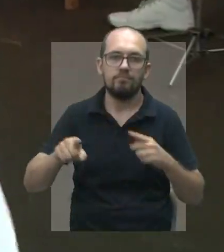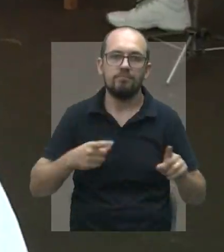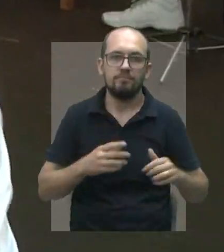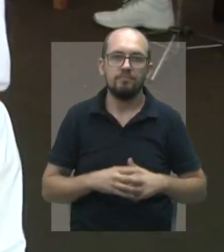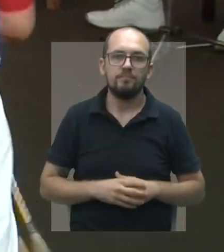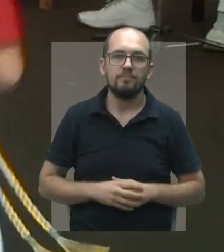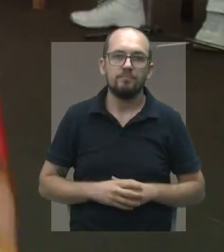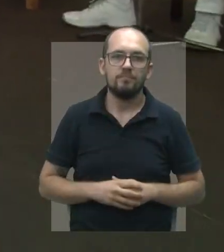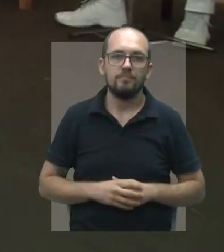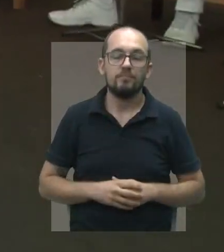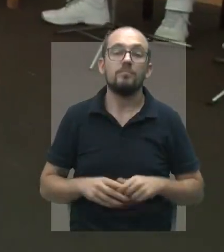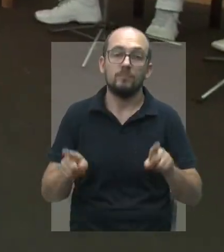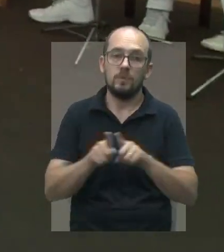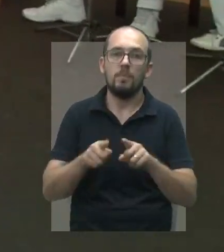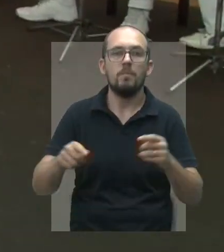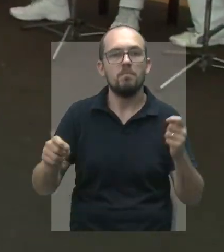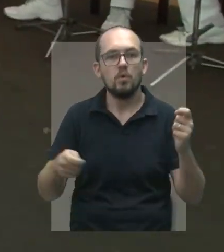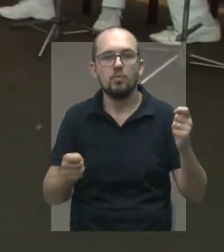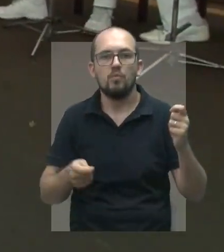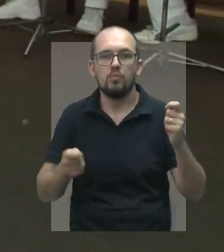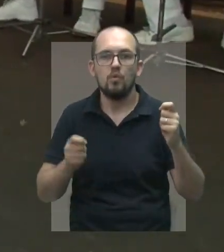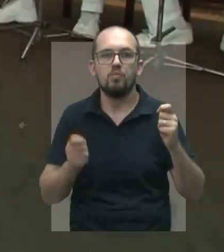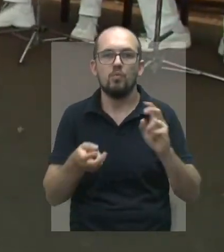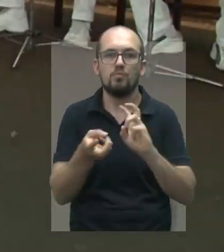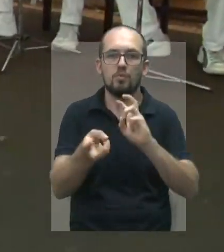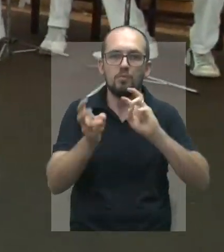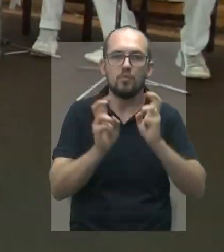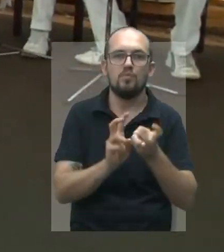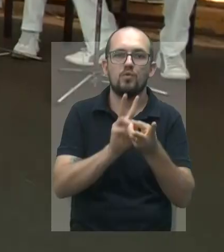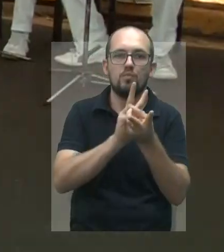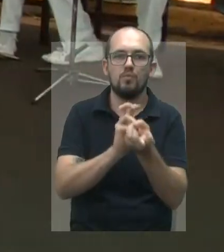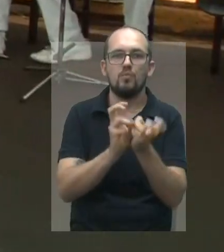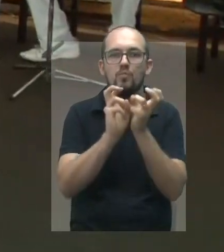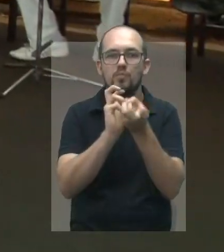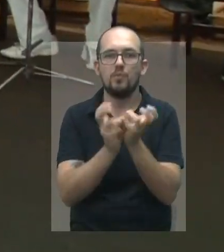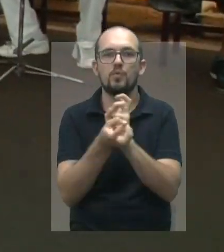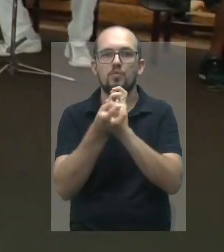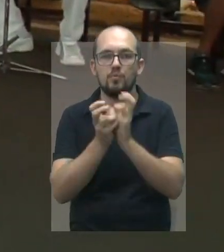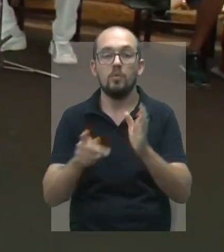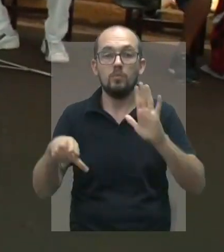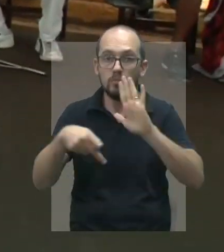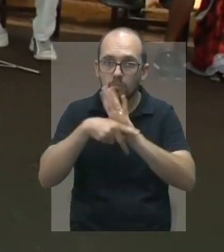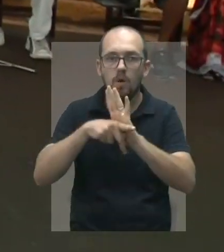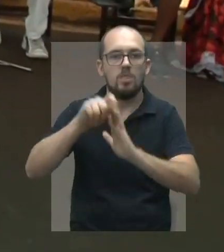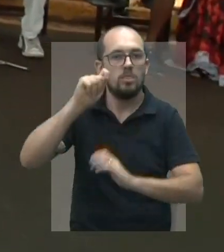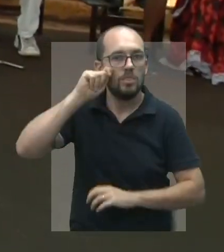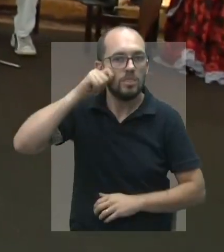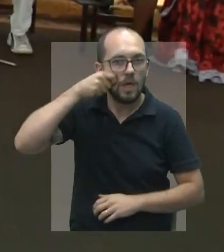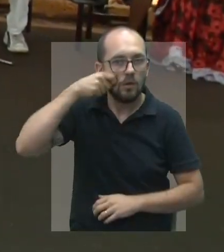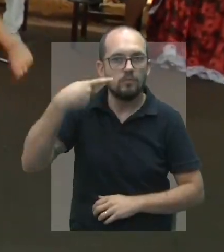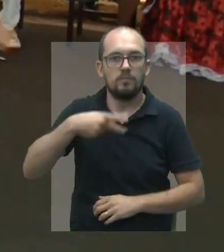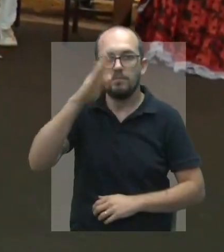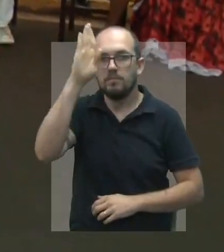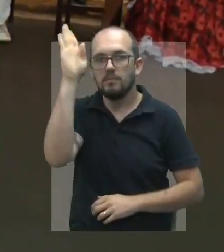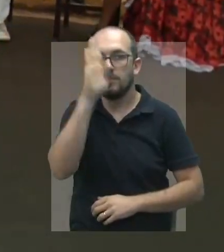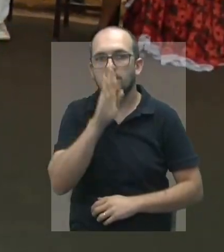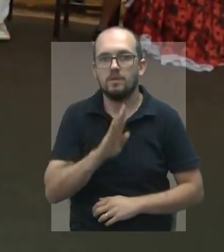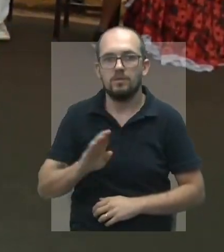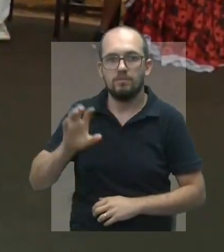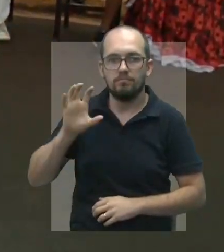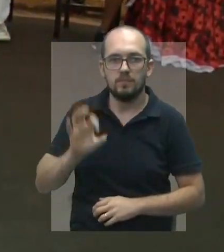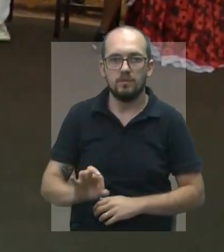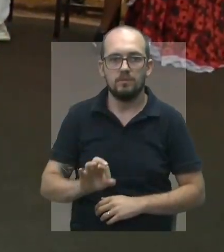Ao som do berimbau, capoeiristas também exaltaram a arte genuinamente negra e brasileira.